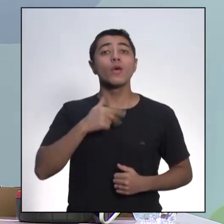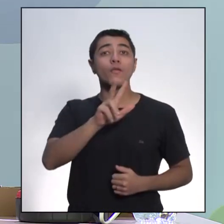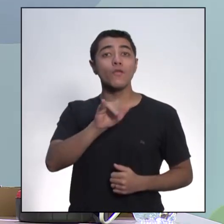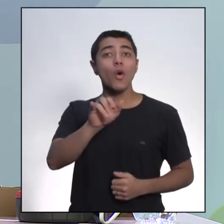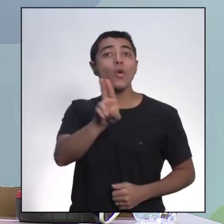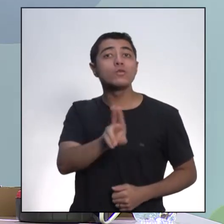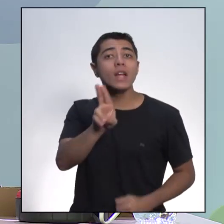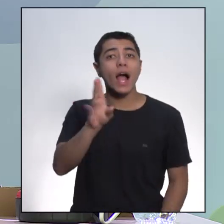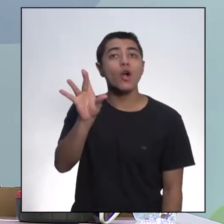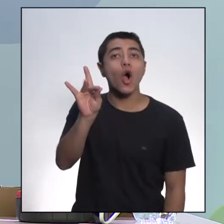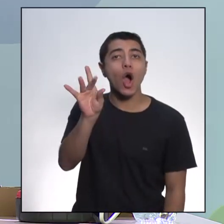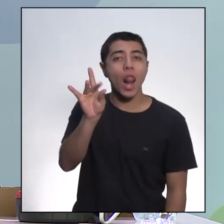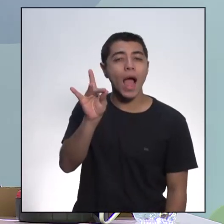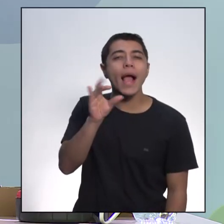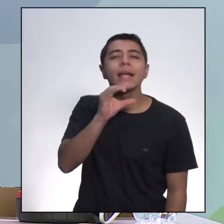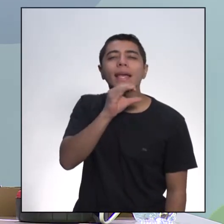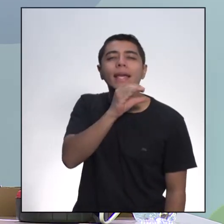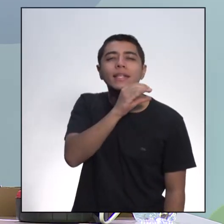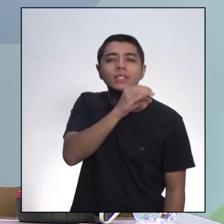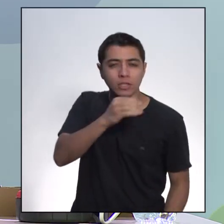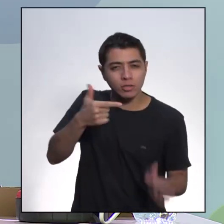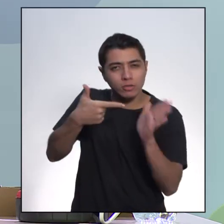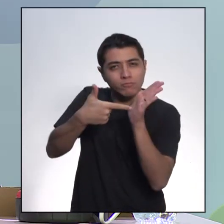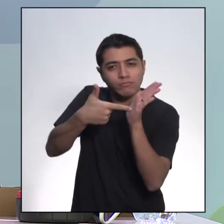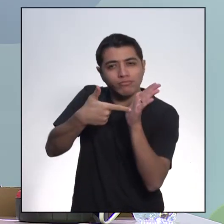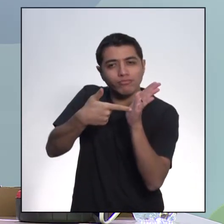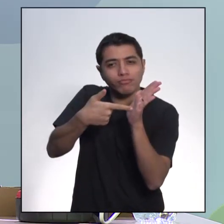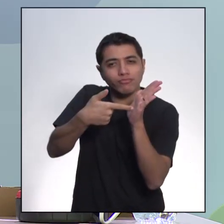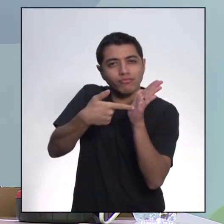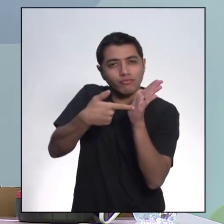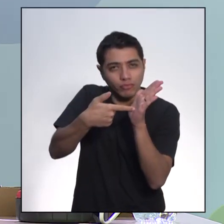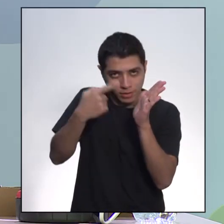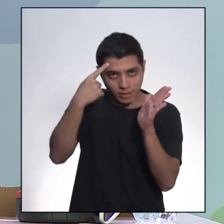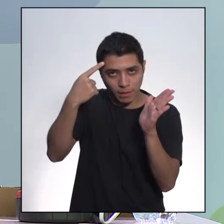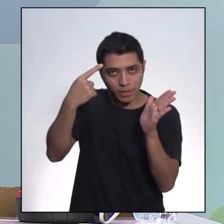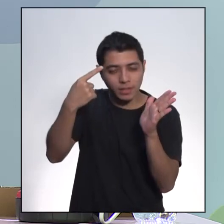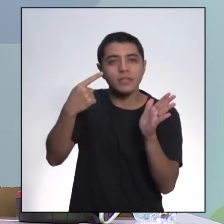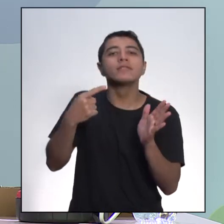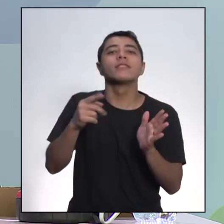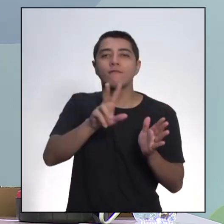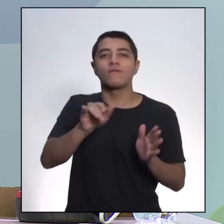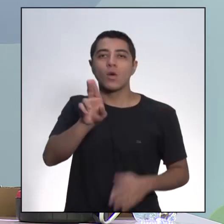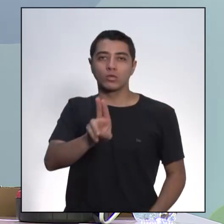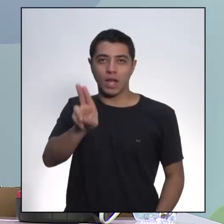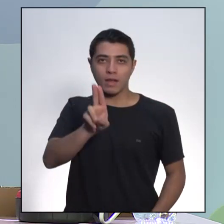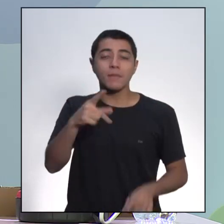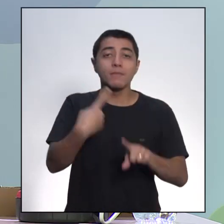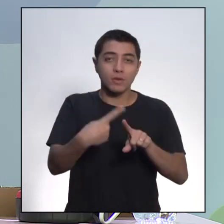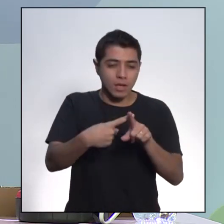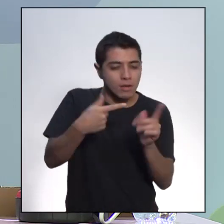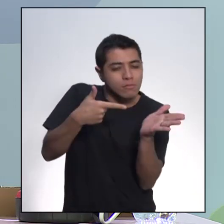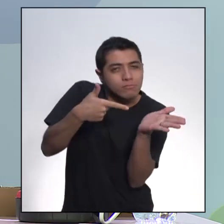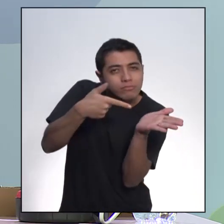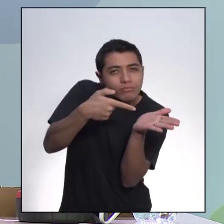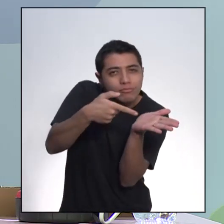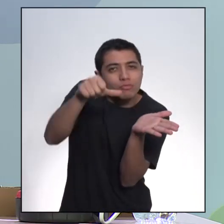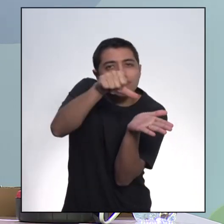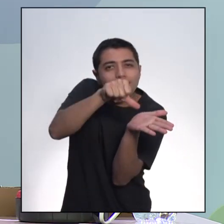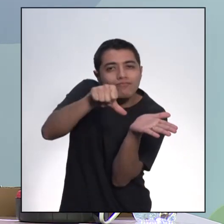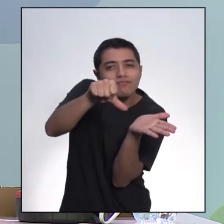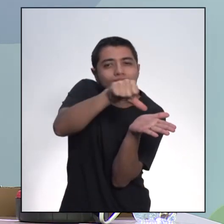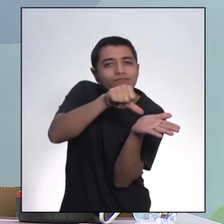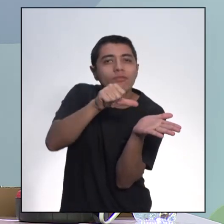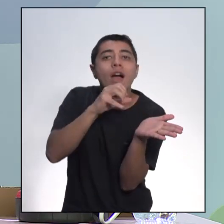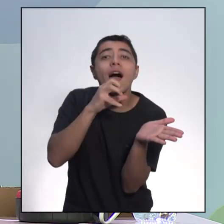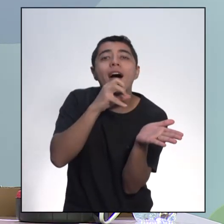porque para a nossa aula ela é mais rápida, né? E a secagem também, quer dizer, rápida, mas tem que esperar secar, tá bom?